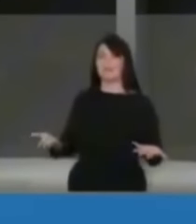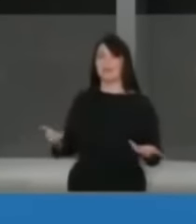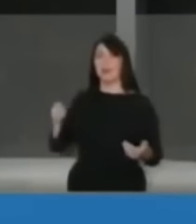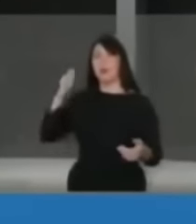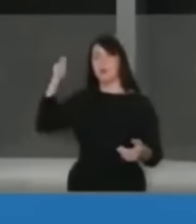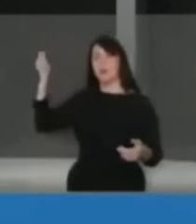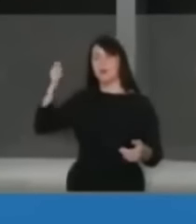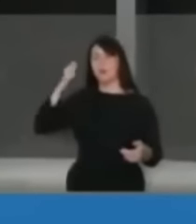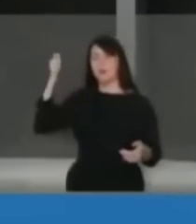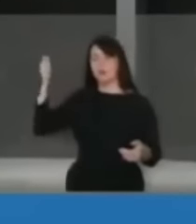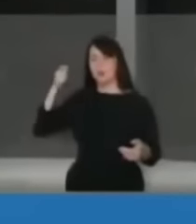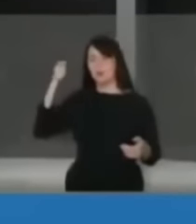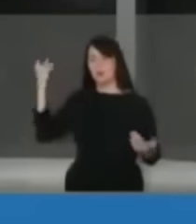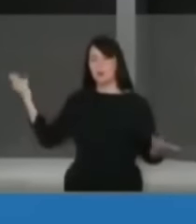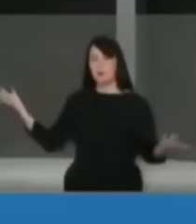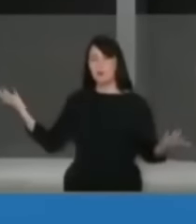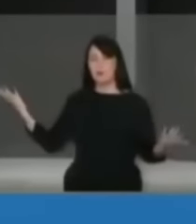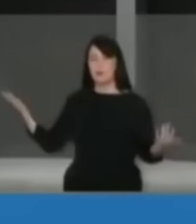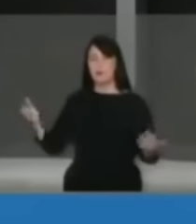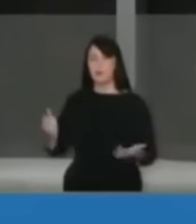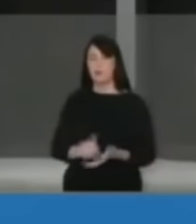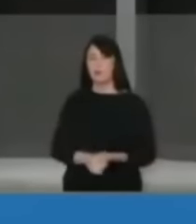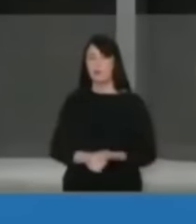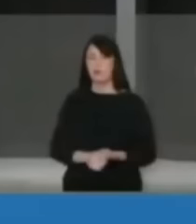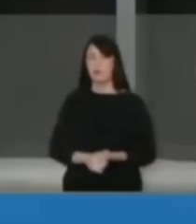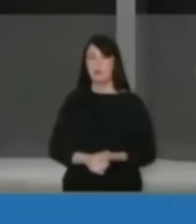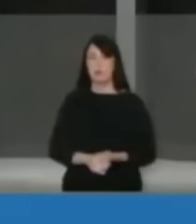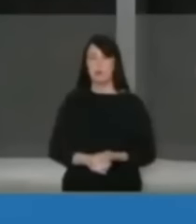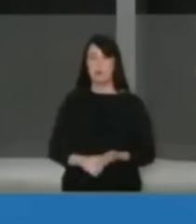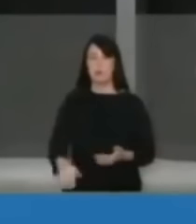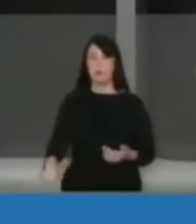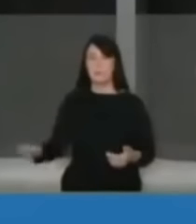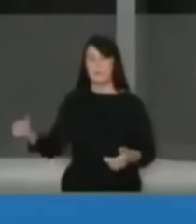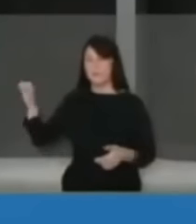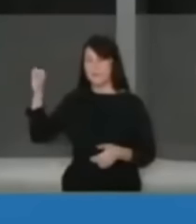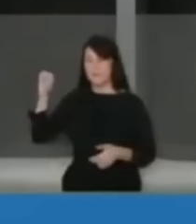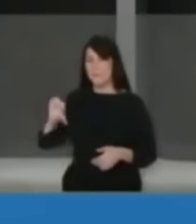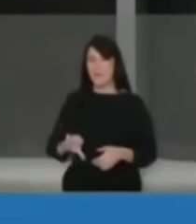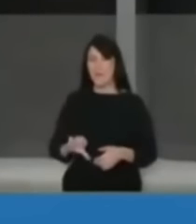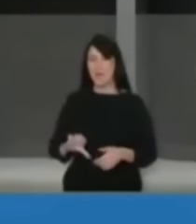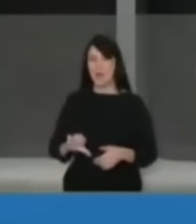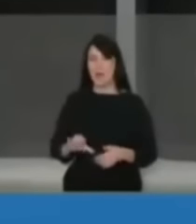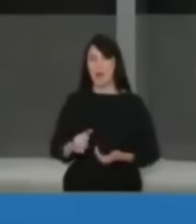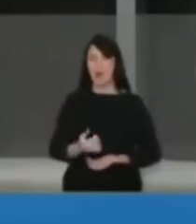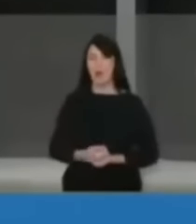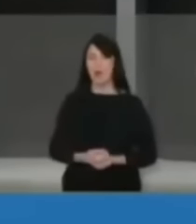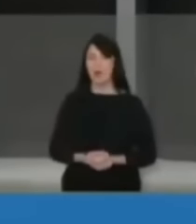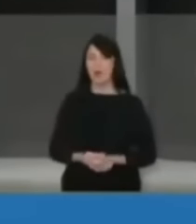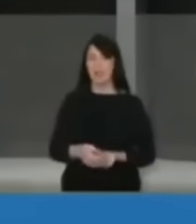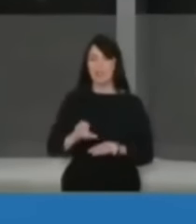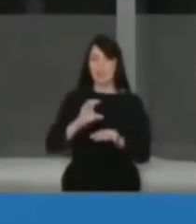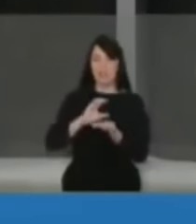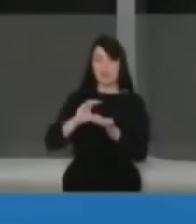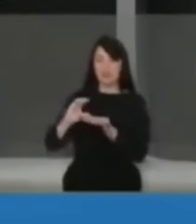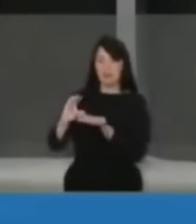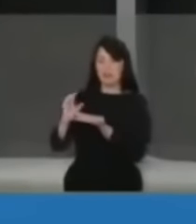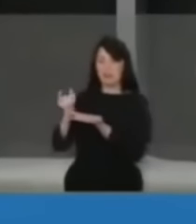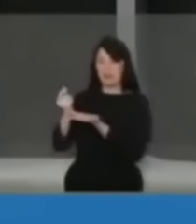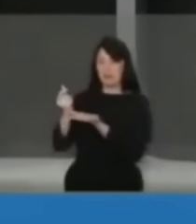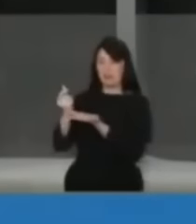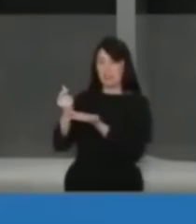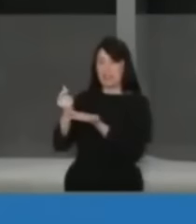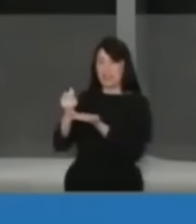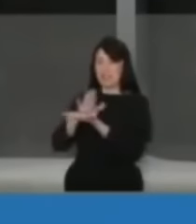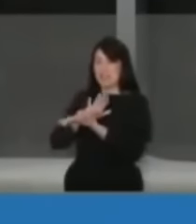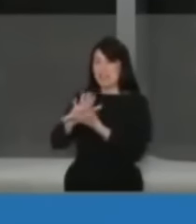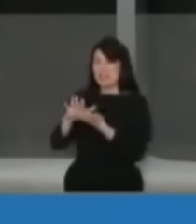hoje estaria numa situação muito pior e ele não colocaria um centavo para ajudar lá, como não quis